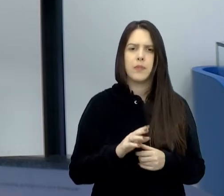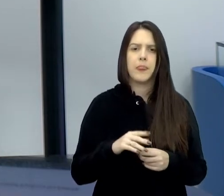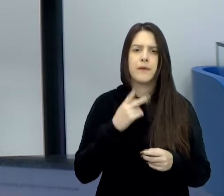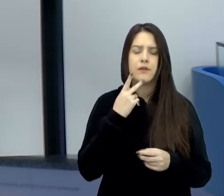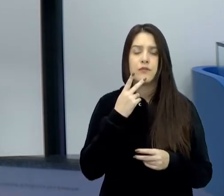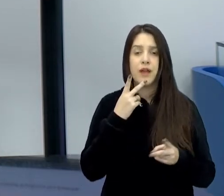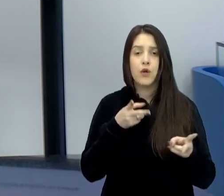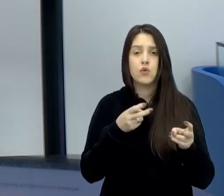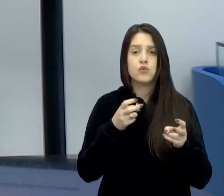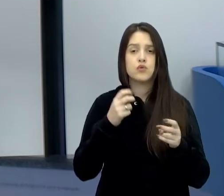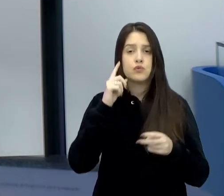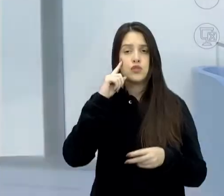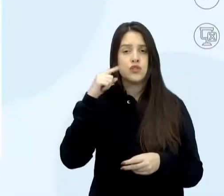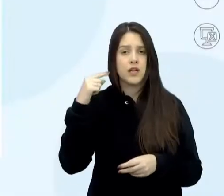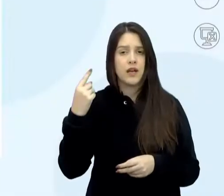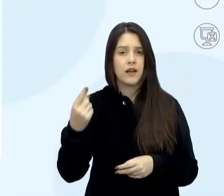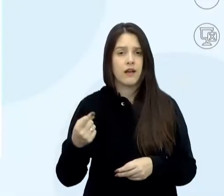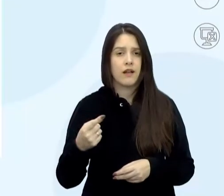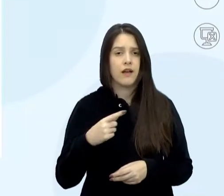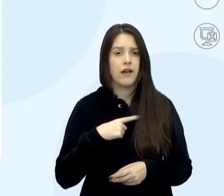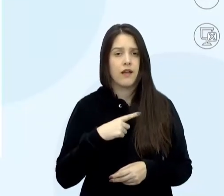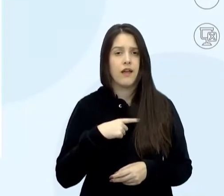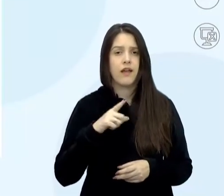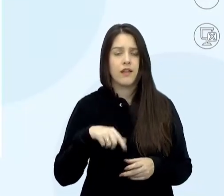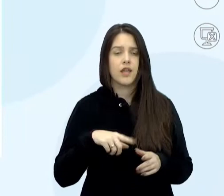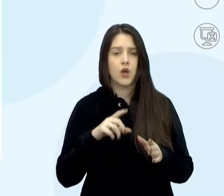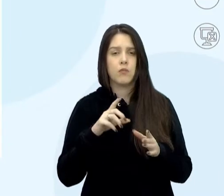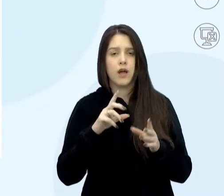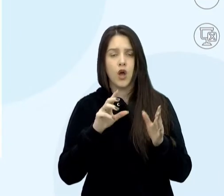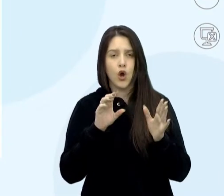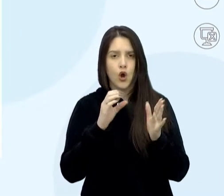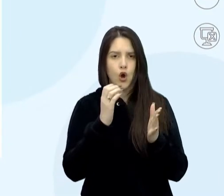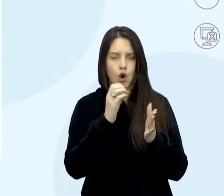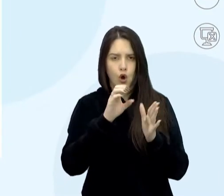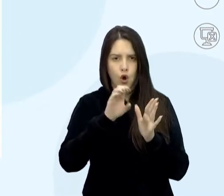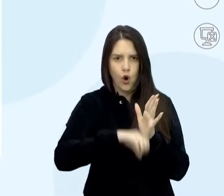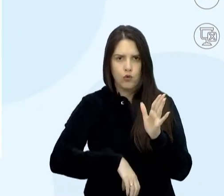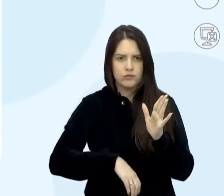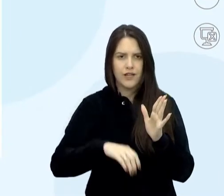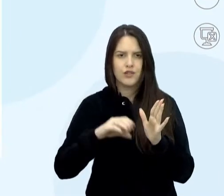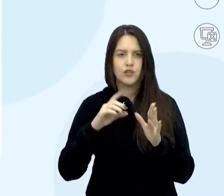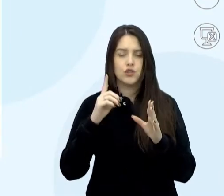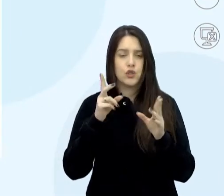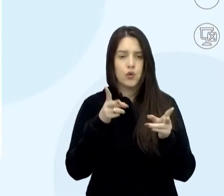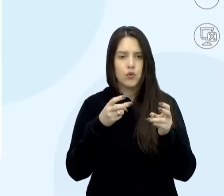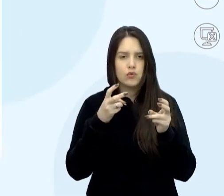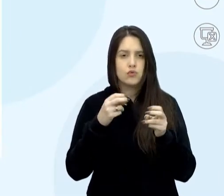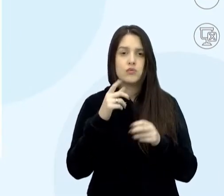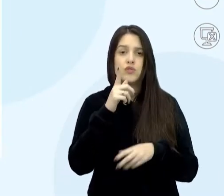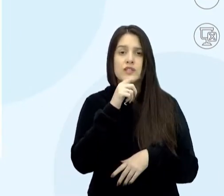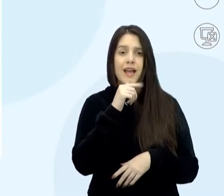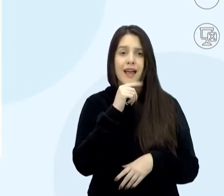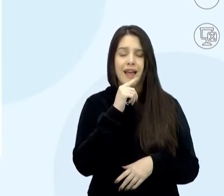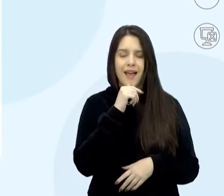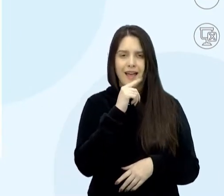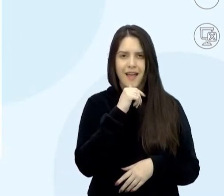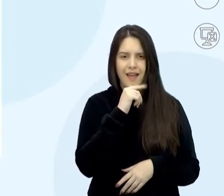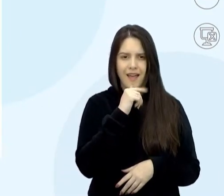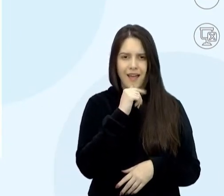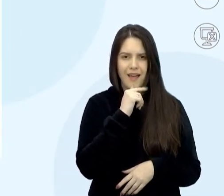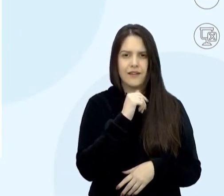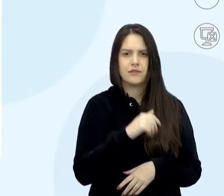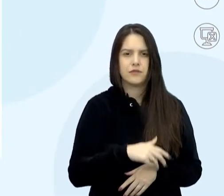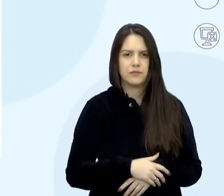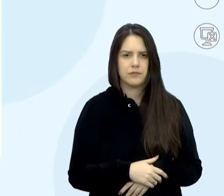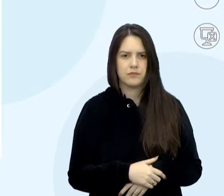de água. Então, aqui é uma conta de consumo. A DAE é uma empresa de água aí, ela fornece água